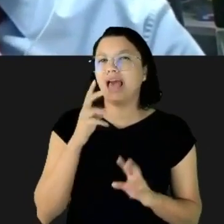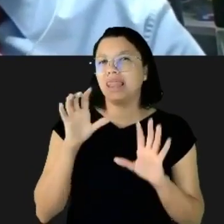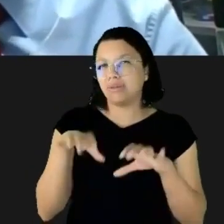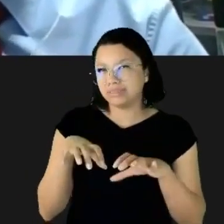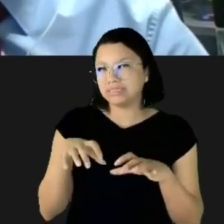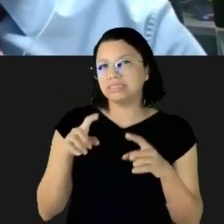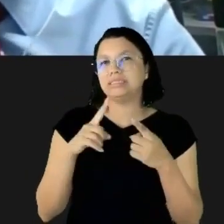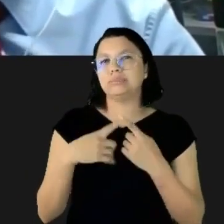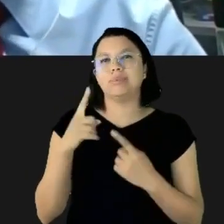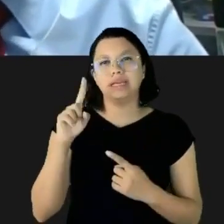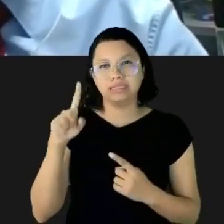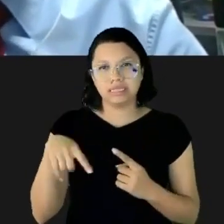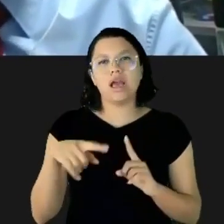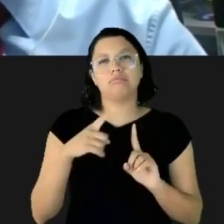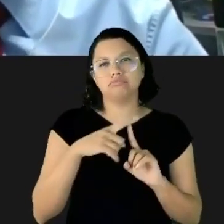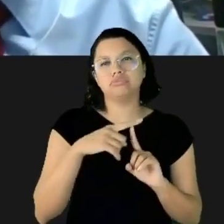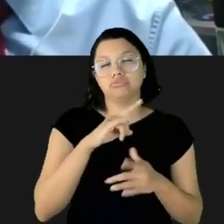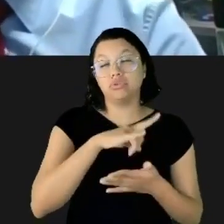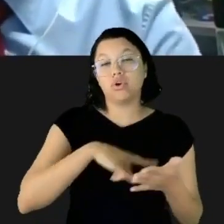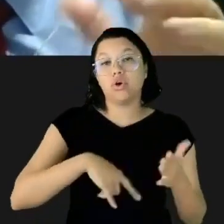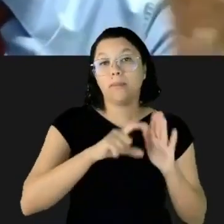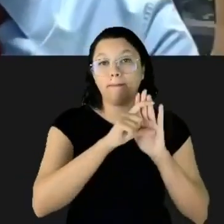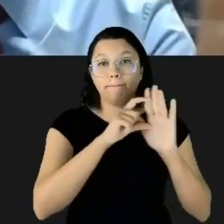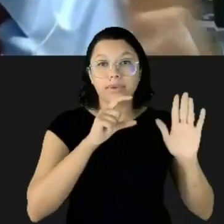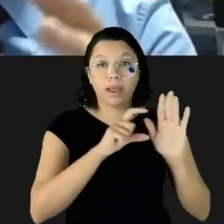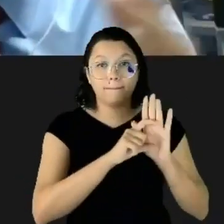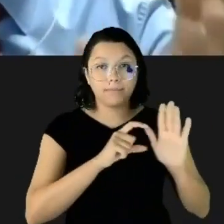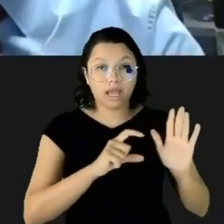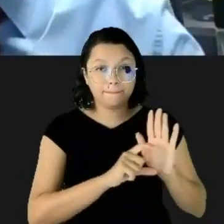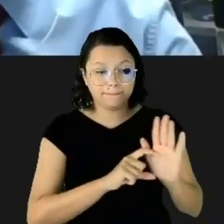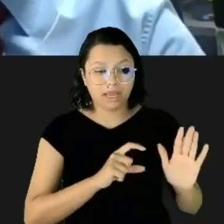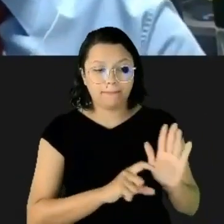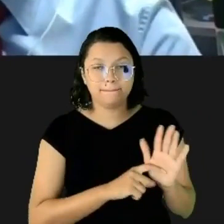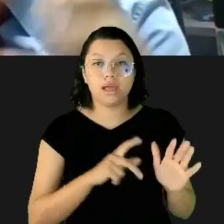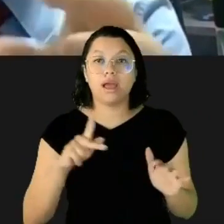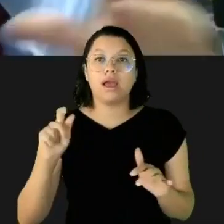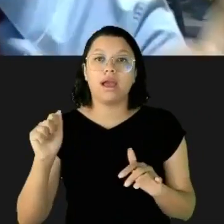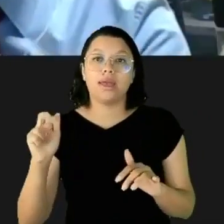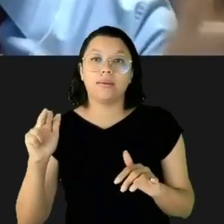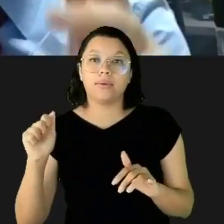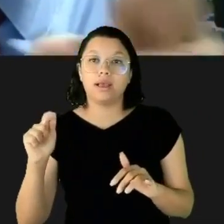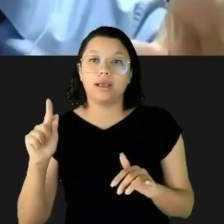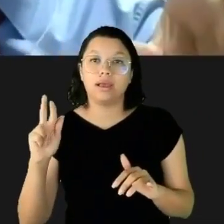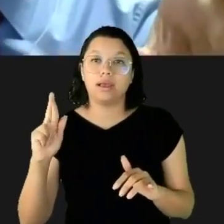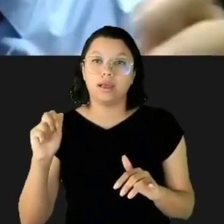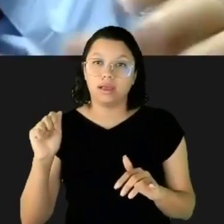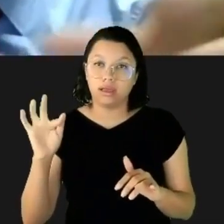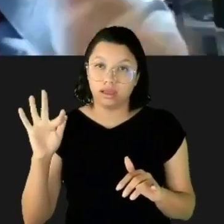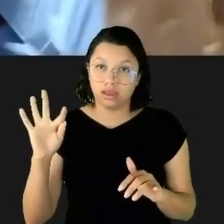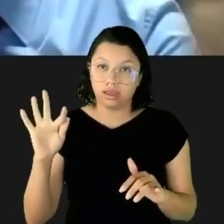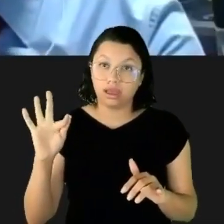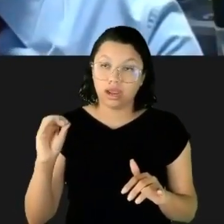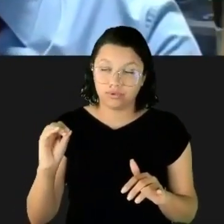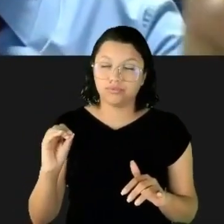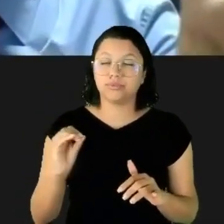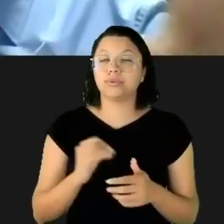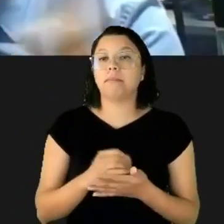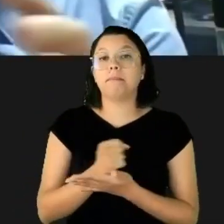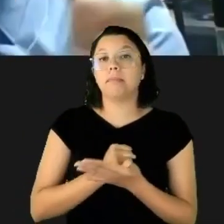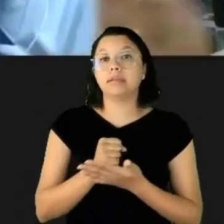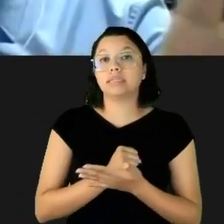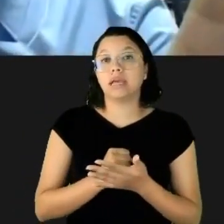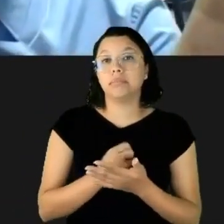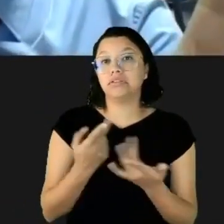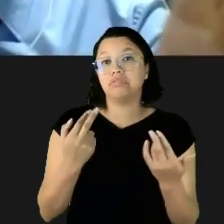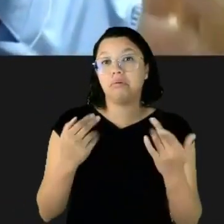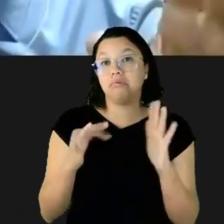parágrafos o que é um modelo de parágrafos você não precisa ter aquelas strings toda aquela informação do processo é basicamente aquele que